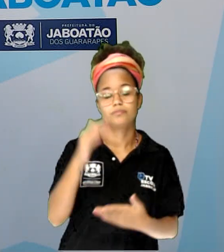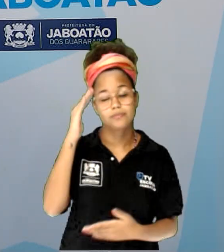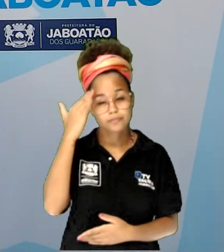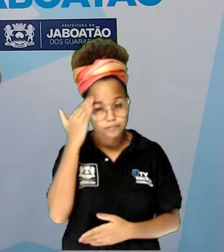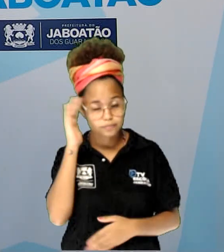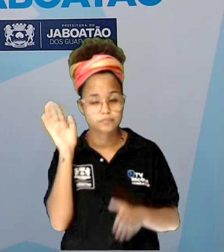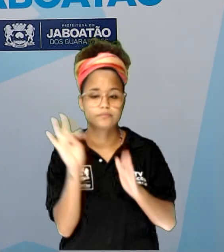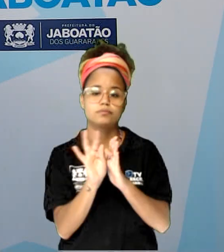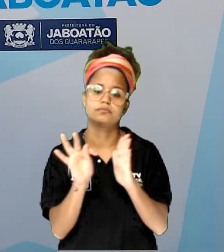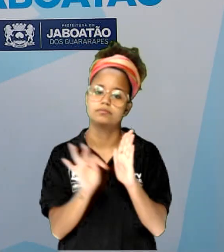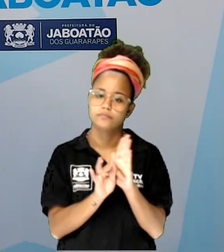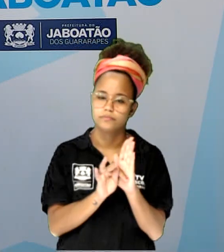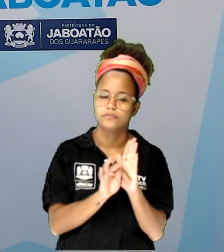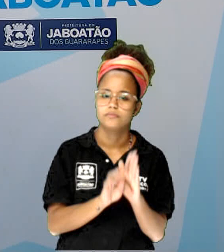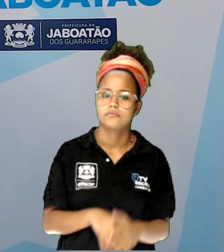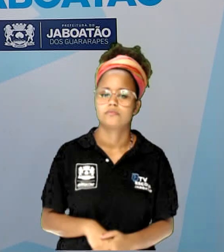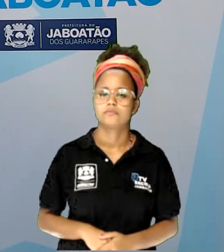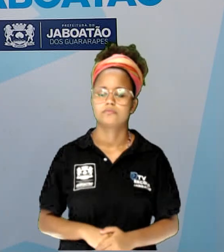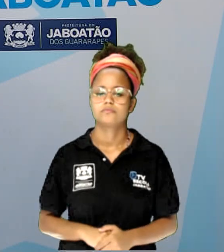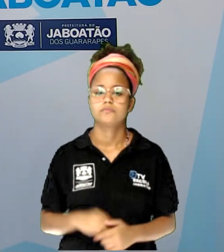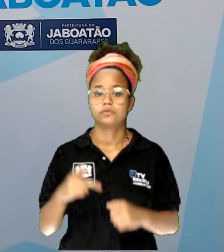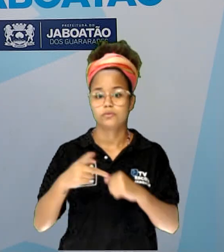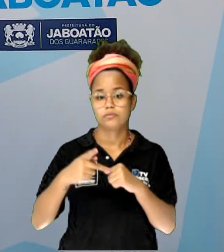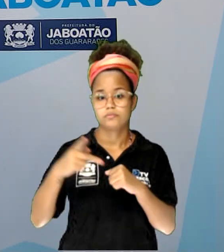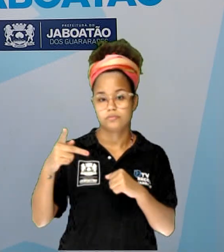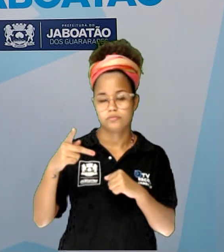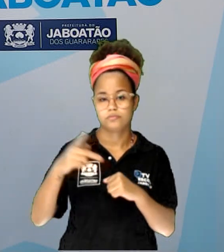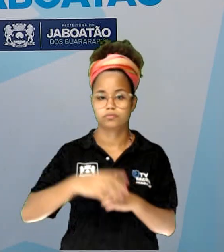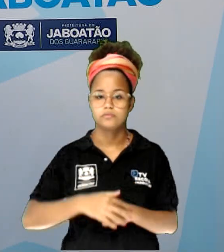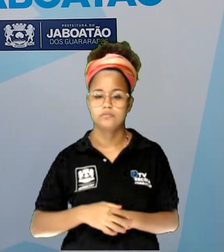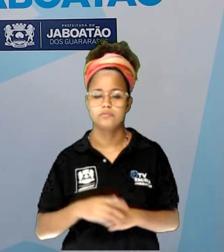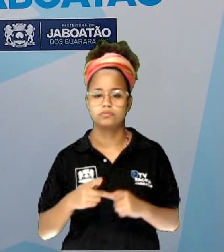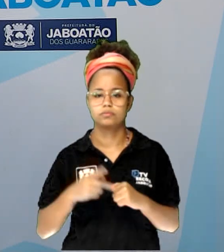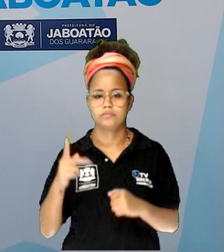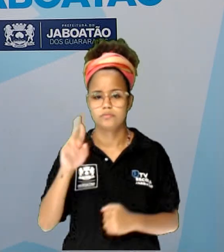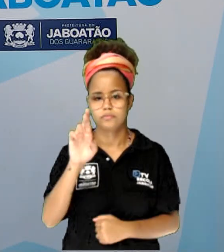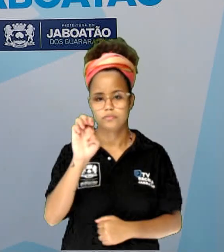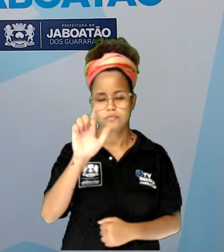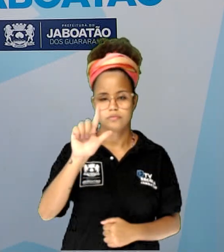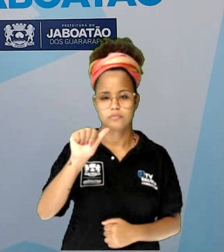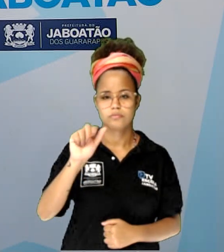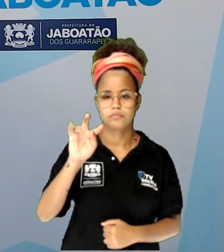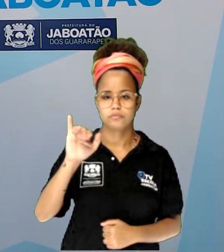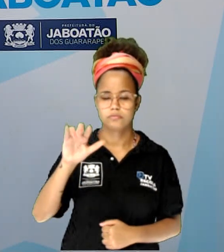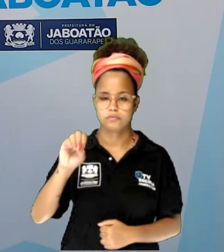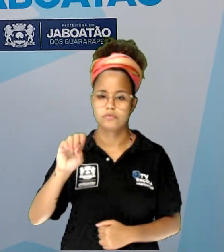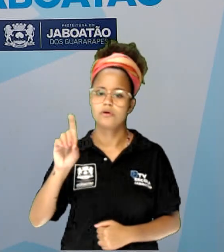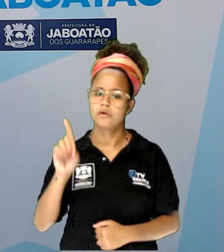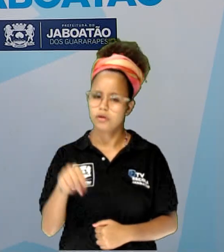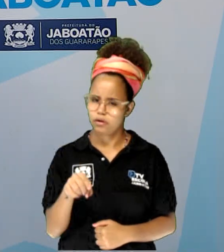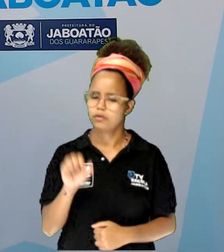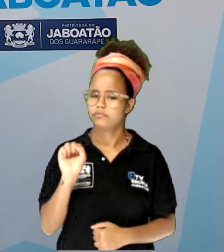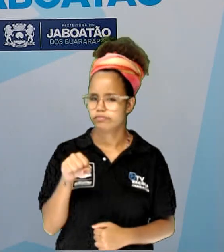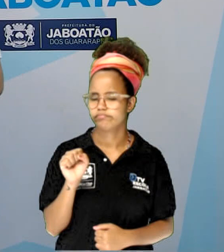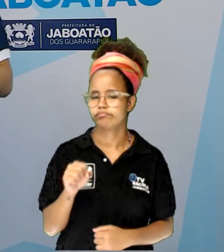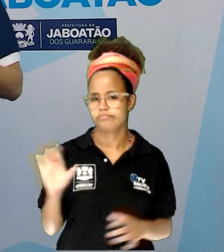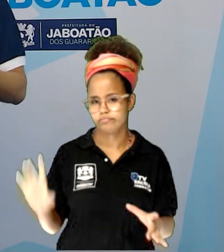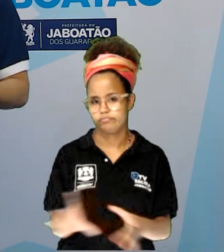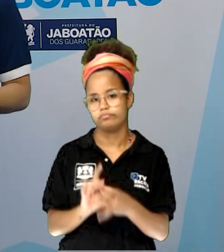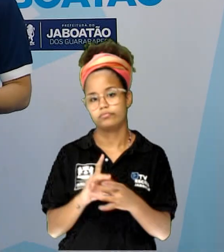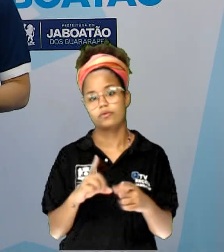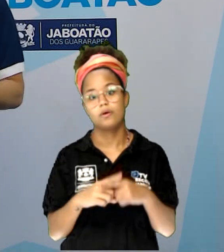texto. O pronome relativo, ele vai ser, sim, em até certo ponto, um conector, mas aqui ele fala